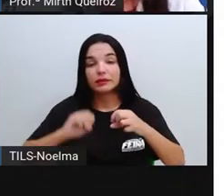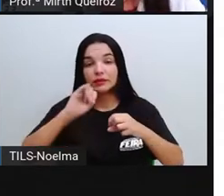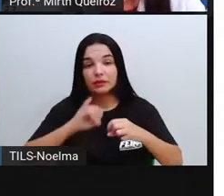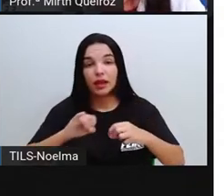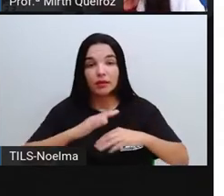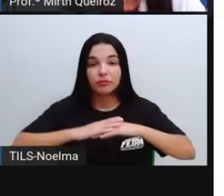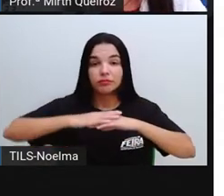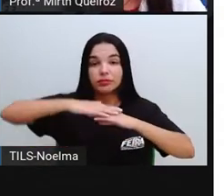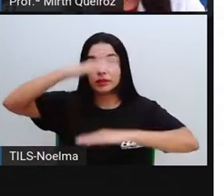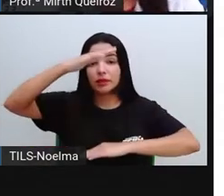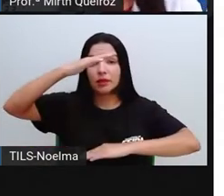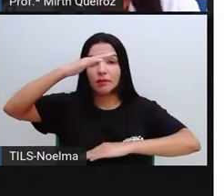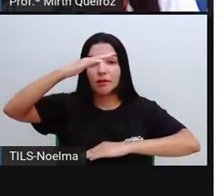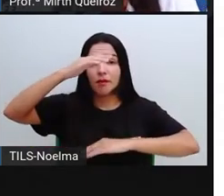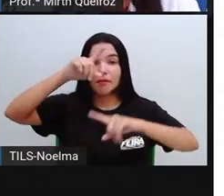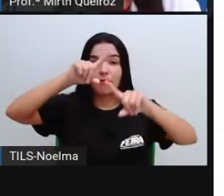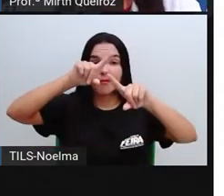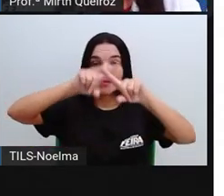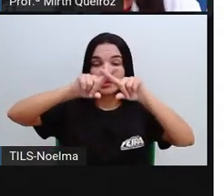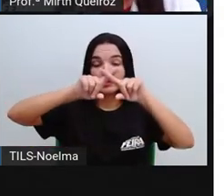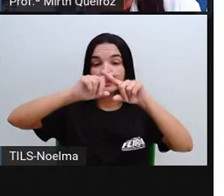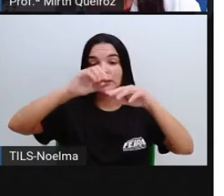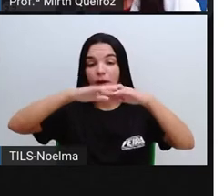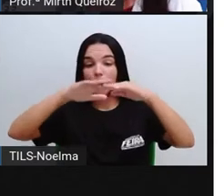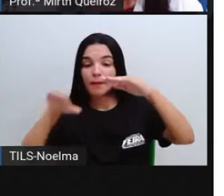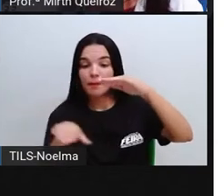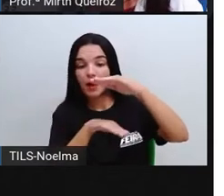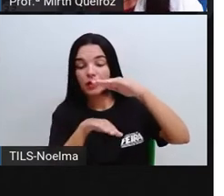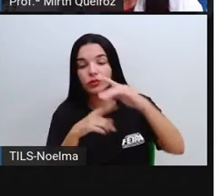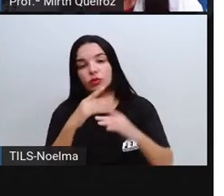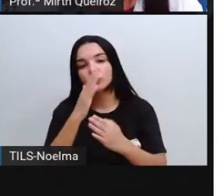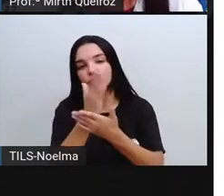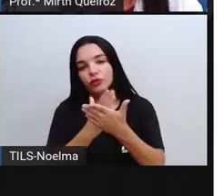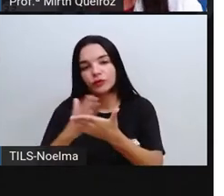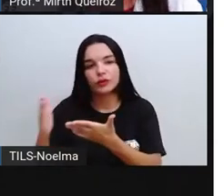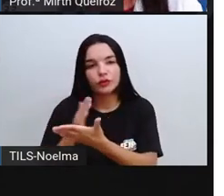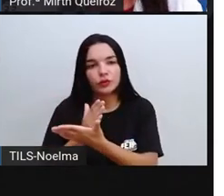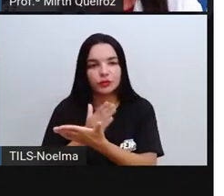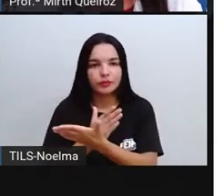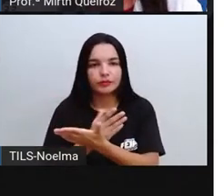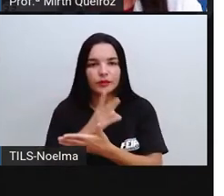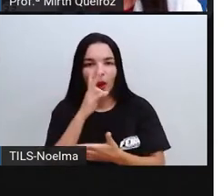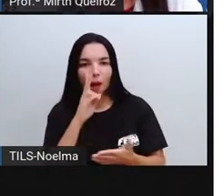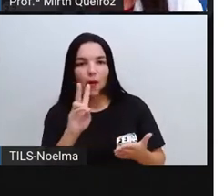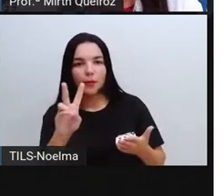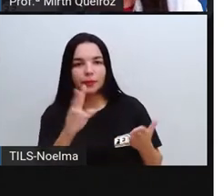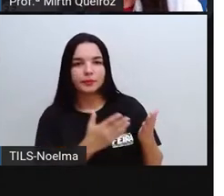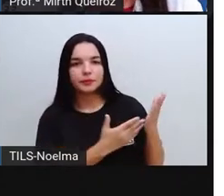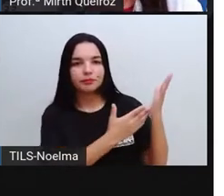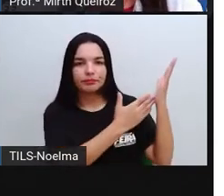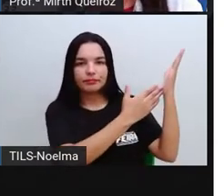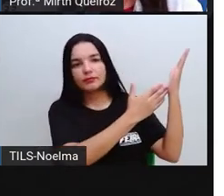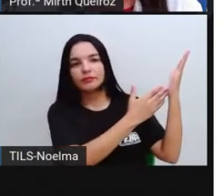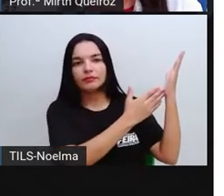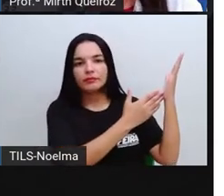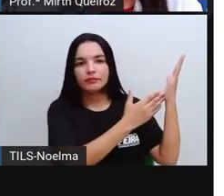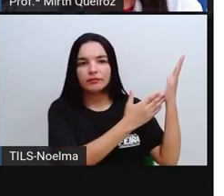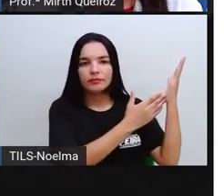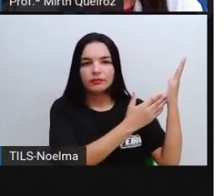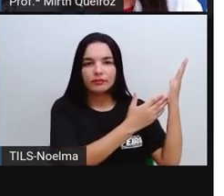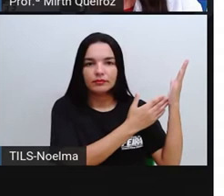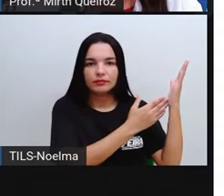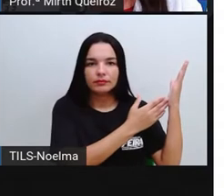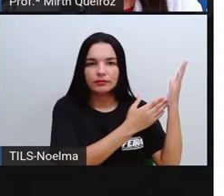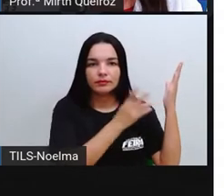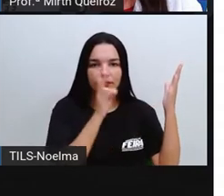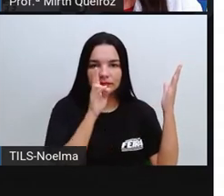certo? E aí a gente tem a conversão aqui, por exemplo. O litro está aqui ao meio, né? Nós temos aqui na pontinha o